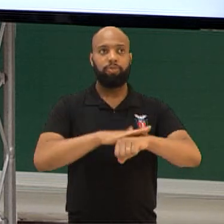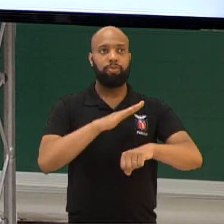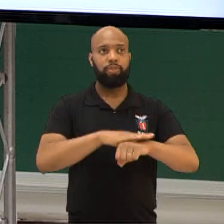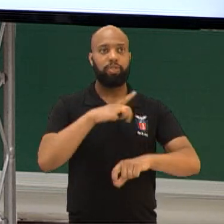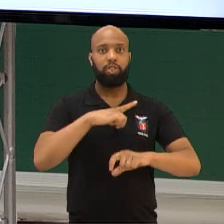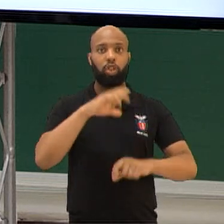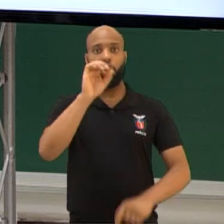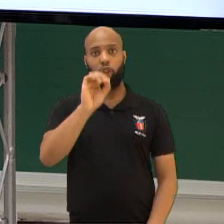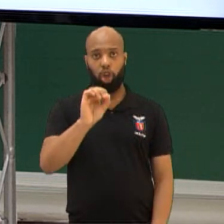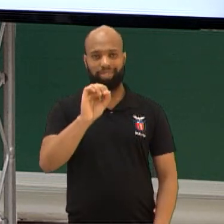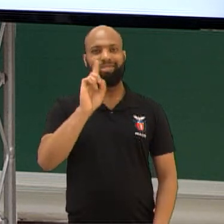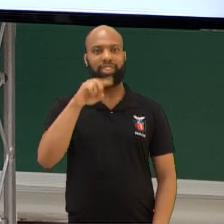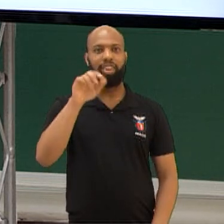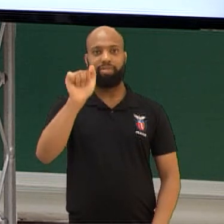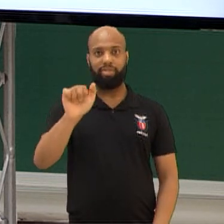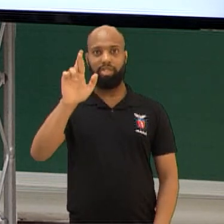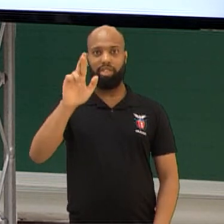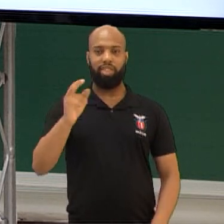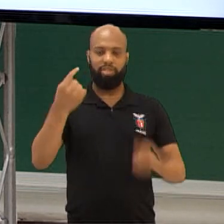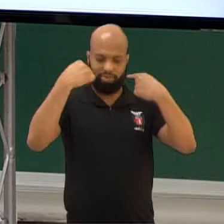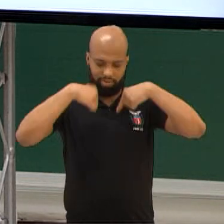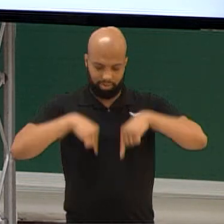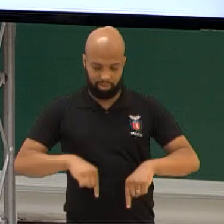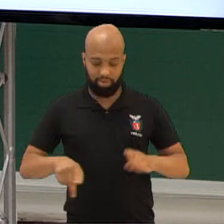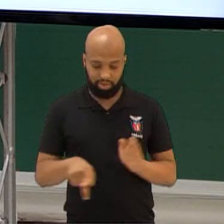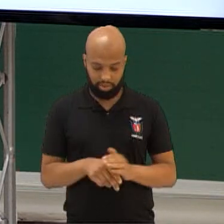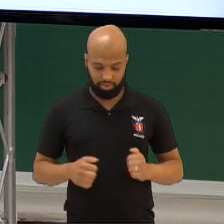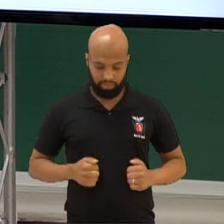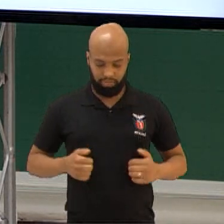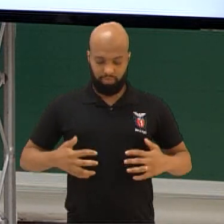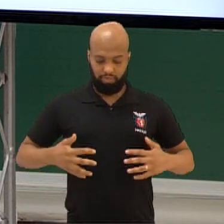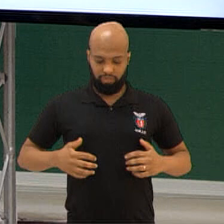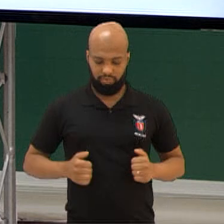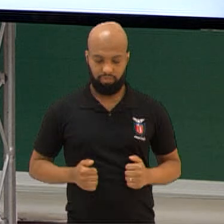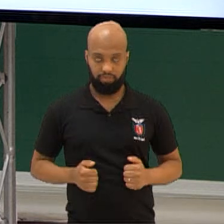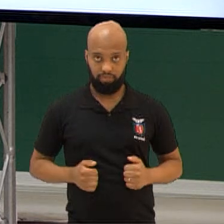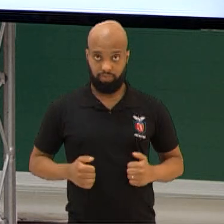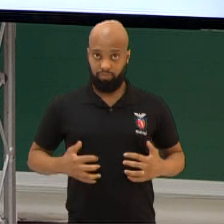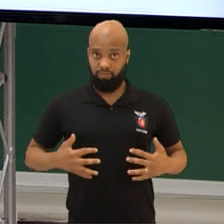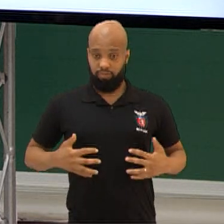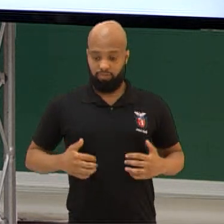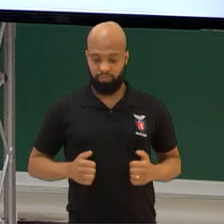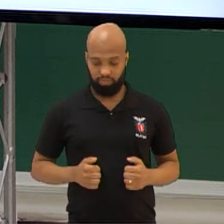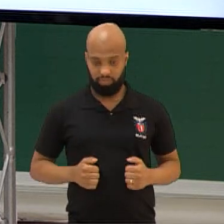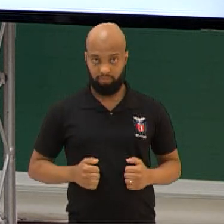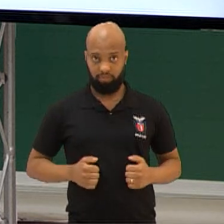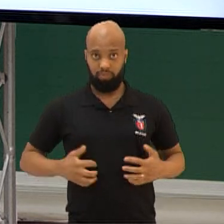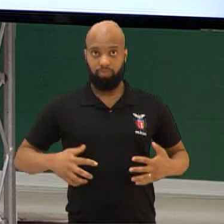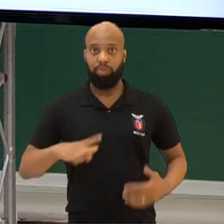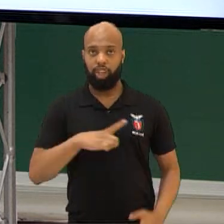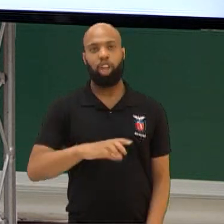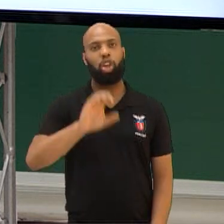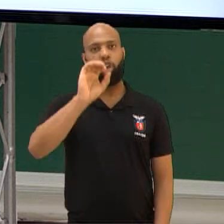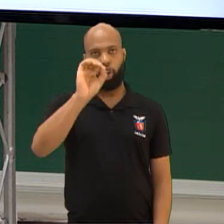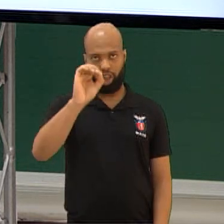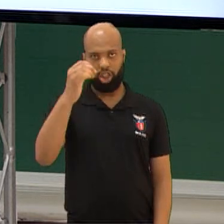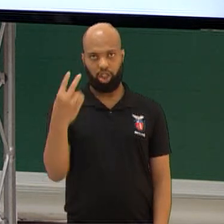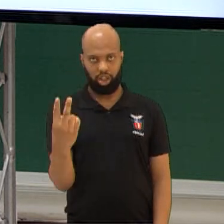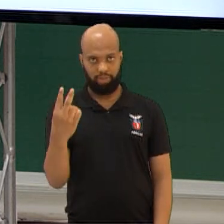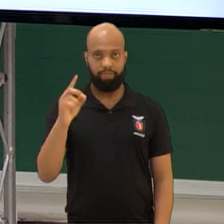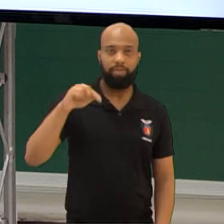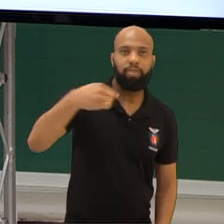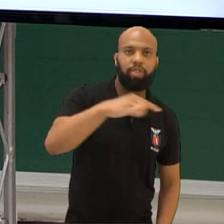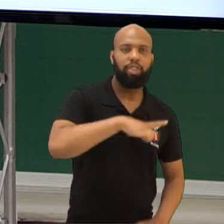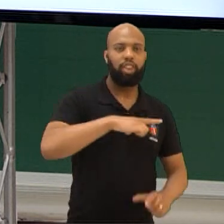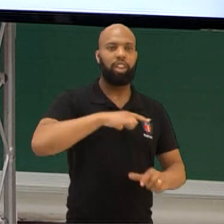o oxigênio que vai passar até os pulmões, eu vou ter esse ar, quando está entrando, rico em oxigênio.